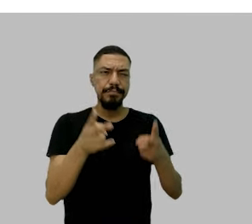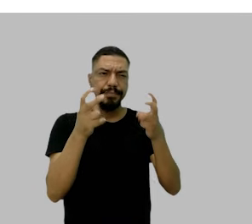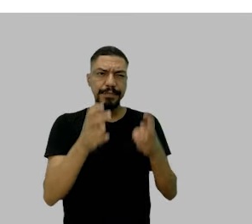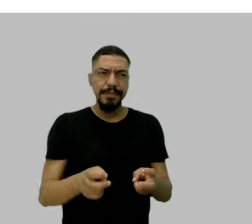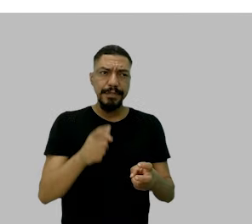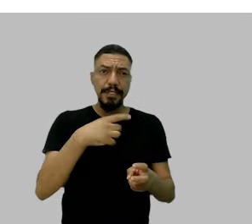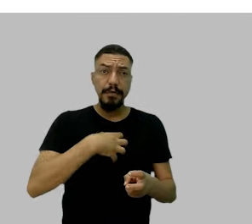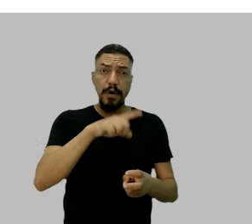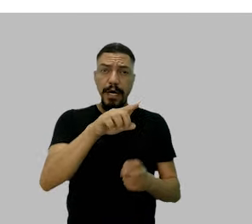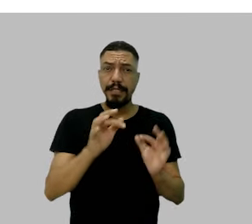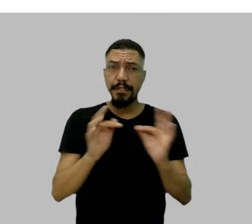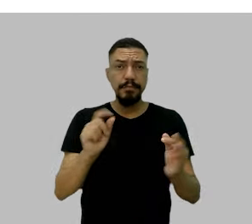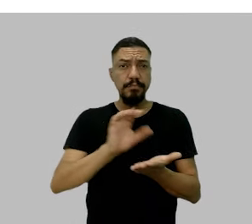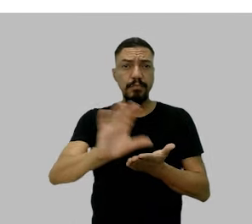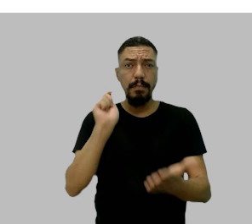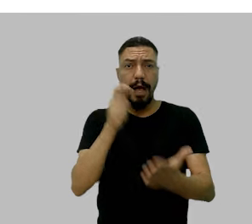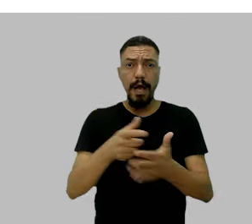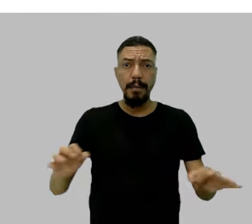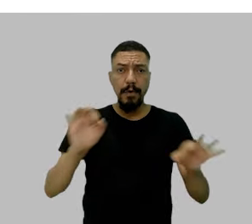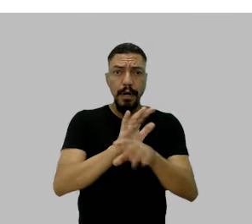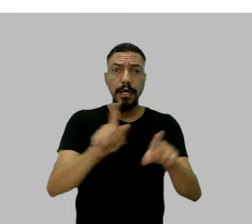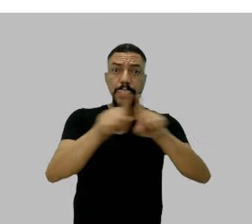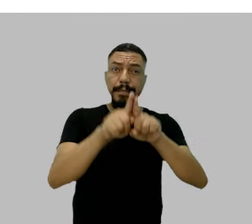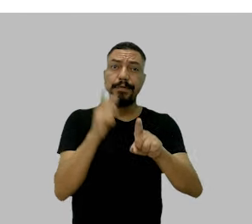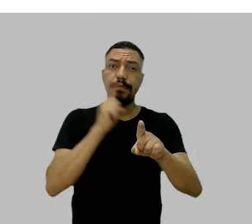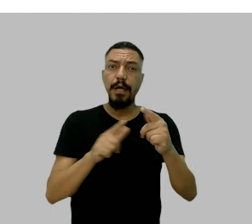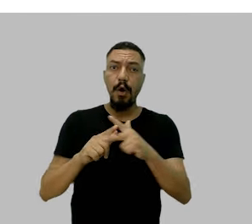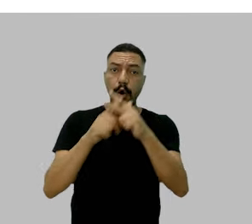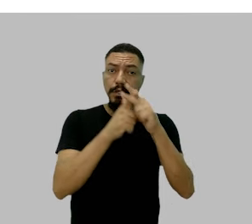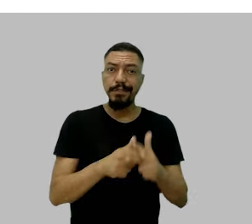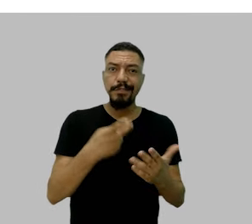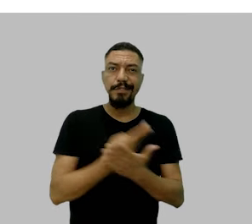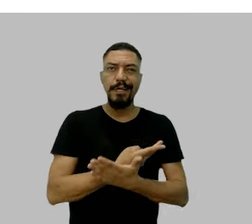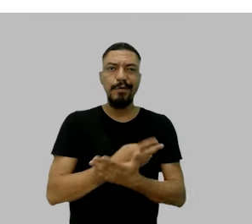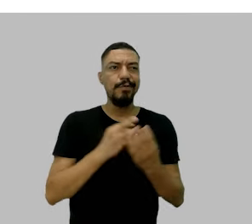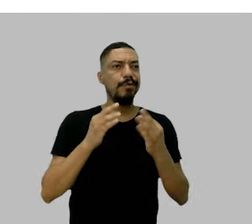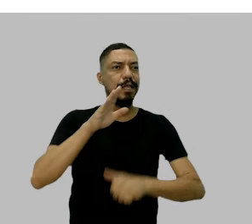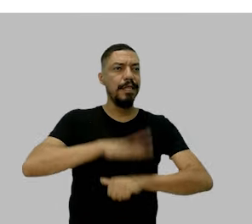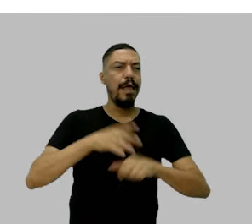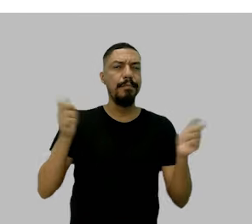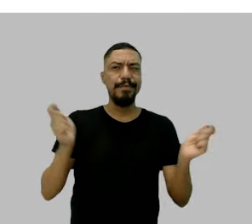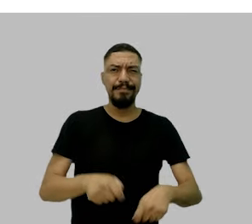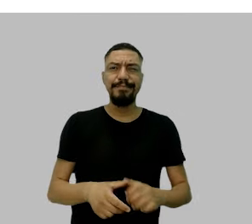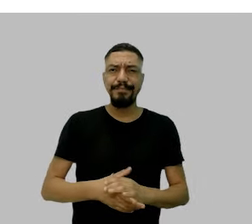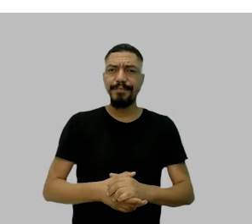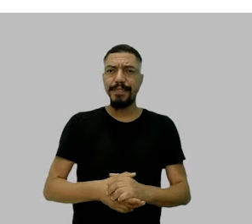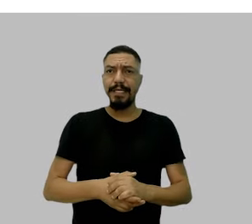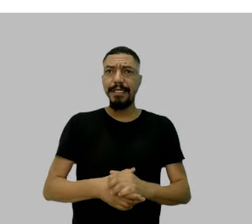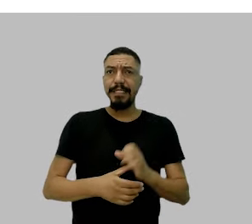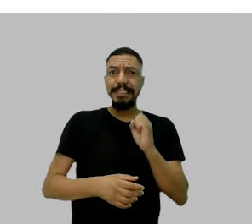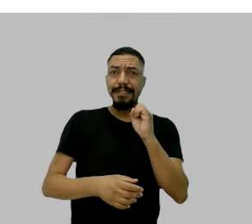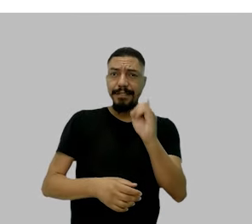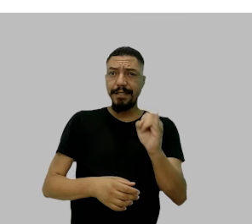simples, era só pagar, e inclusive de você tentar corrigir esse erro em tempo, né? E vamos supor que ela